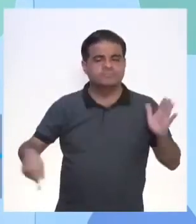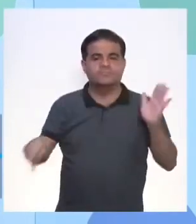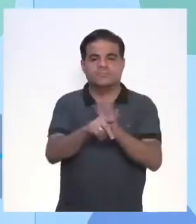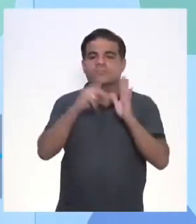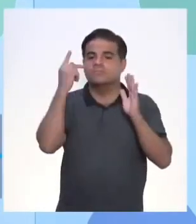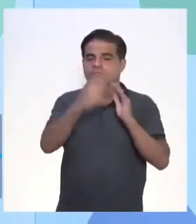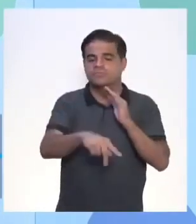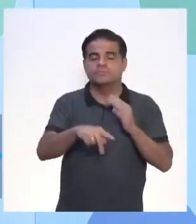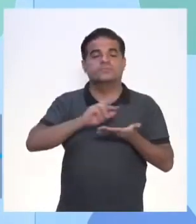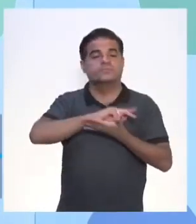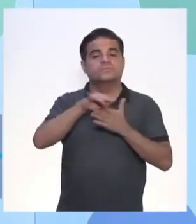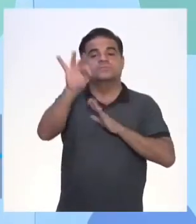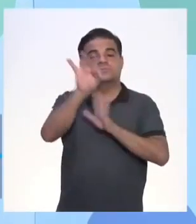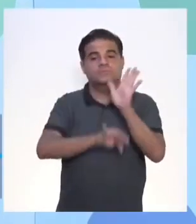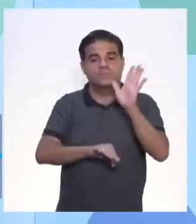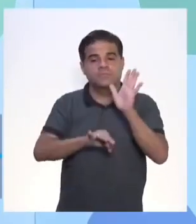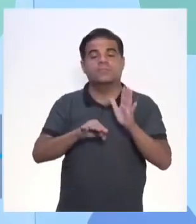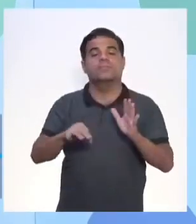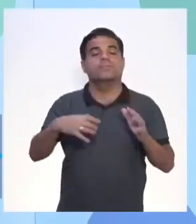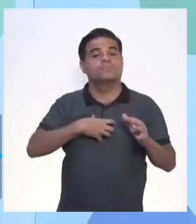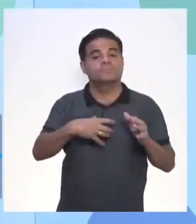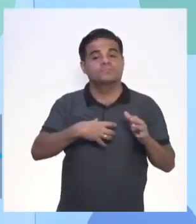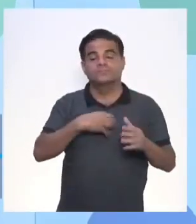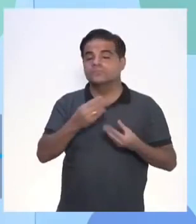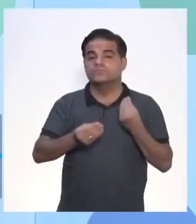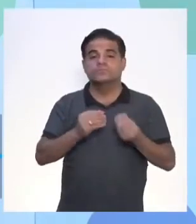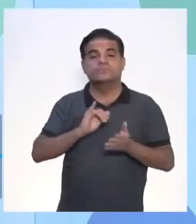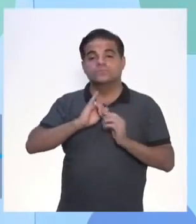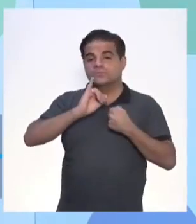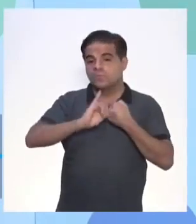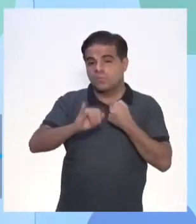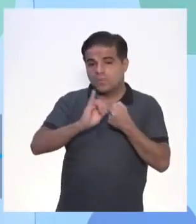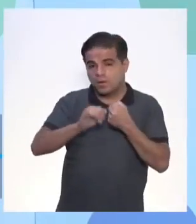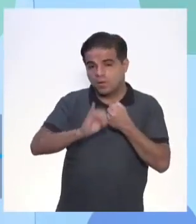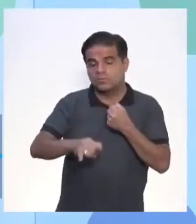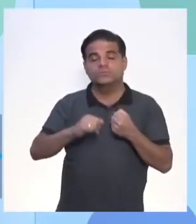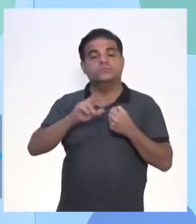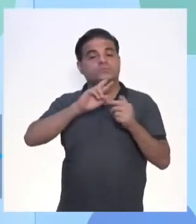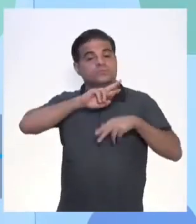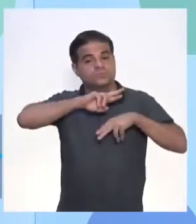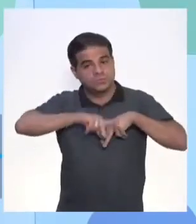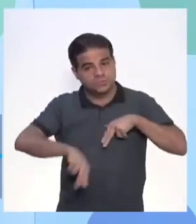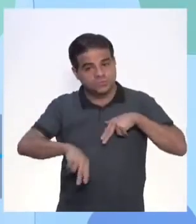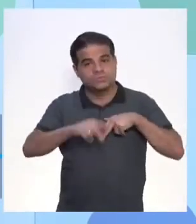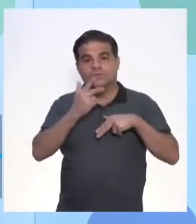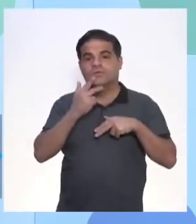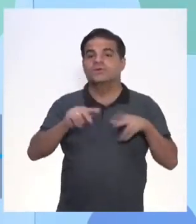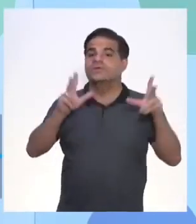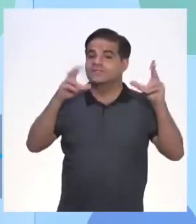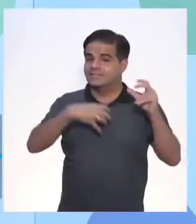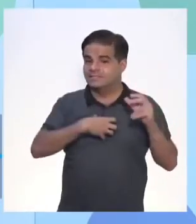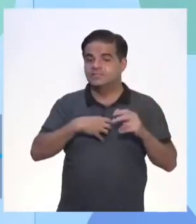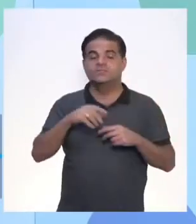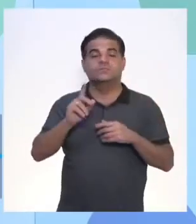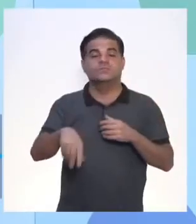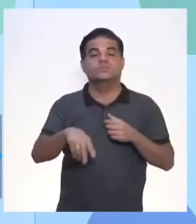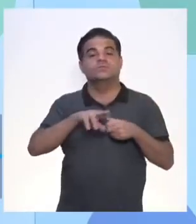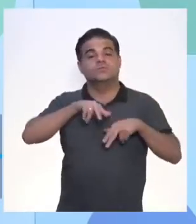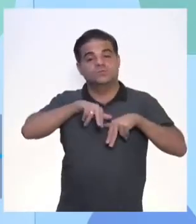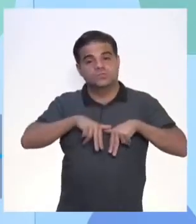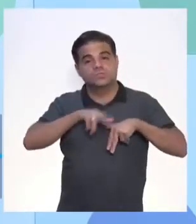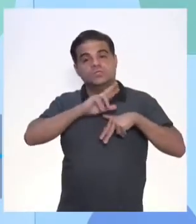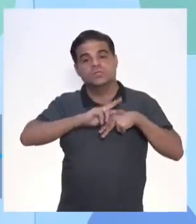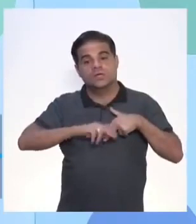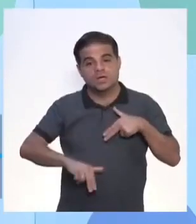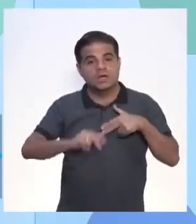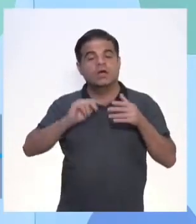texto, né? E a gente está falando do texto do tipo conto, né, do gênero conto, desculpa, acabei falando tipo aqui, do gênero conto. Por